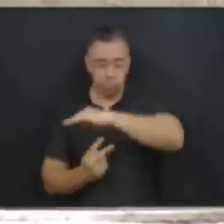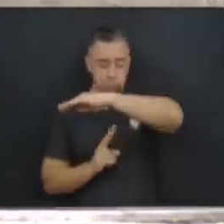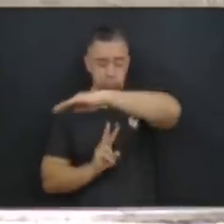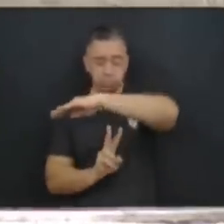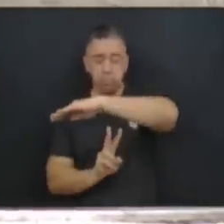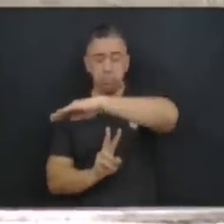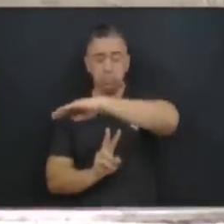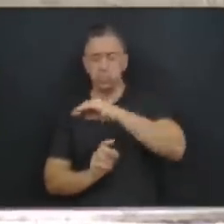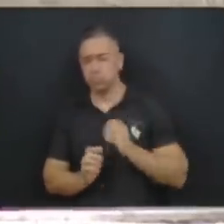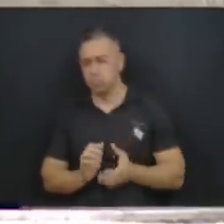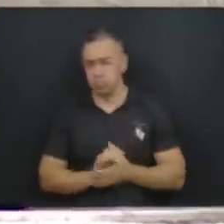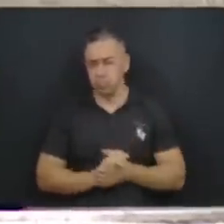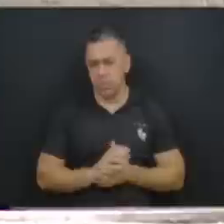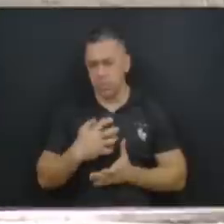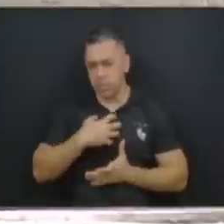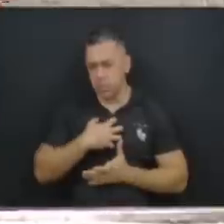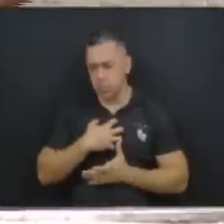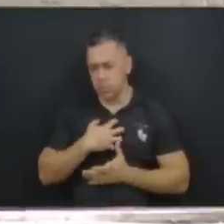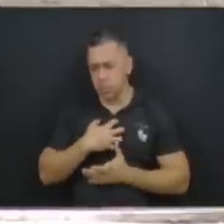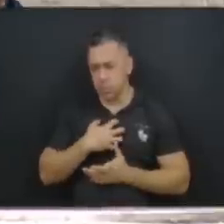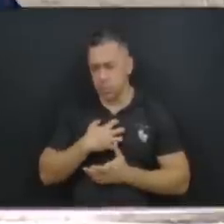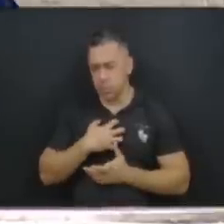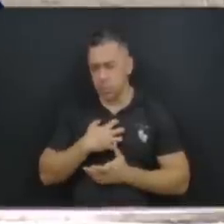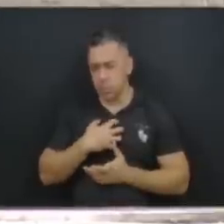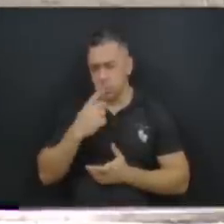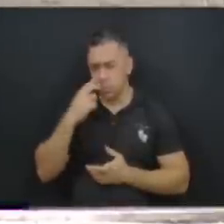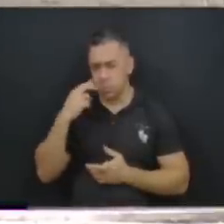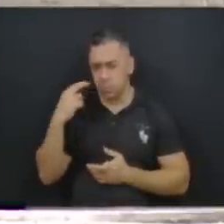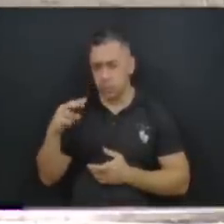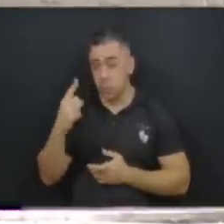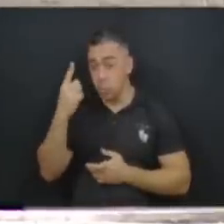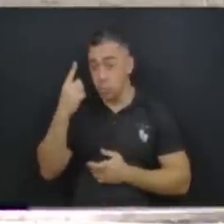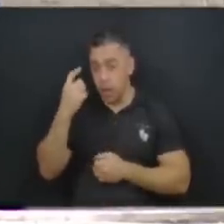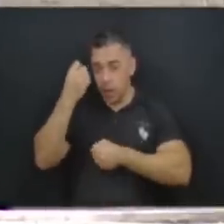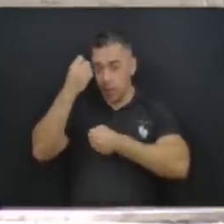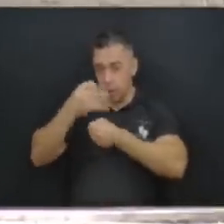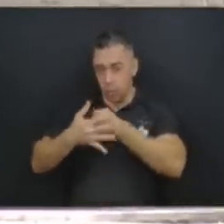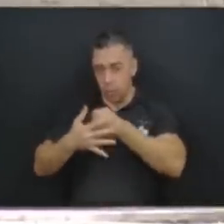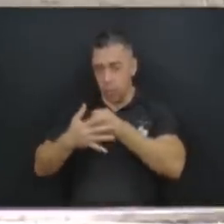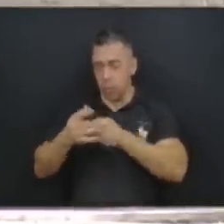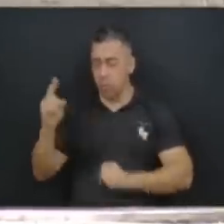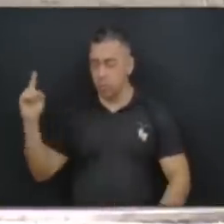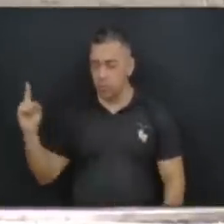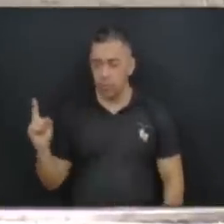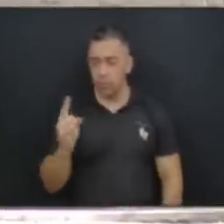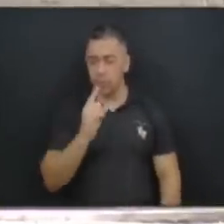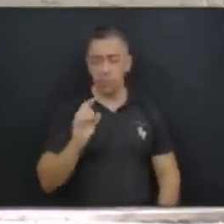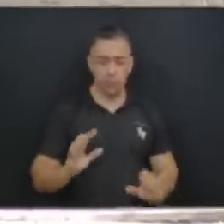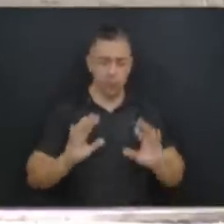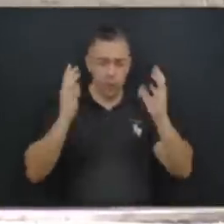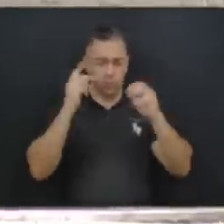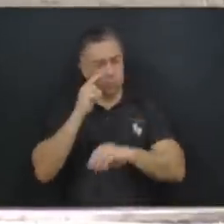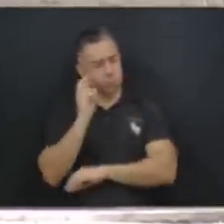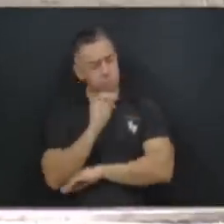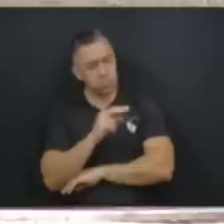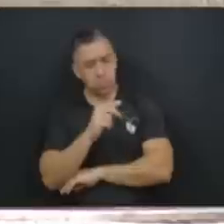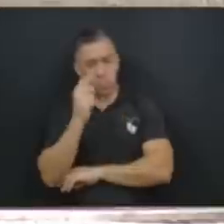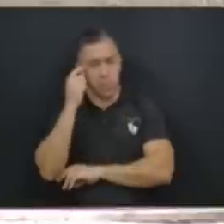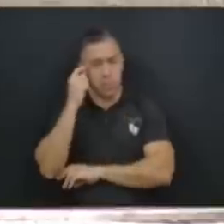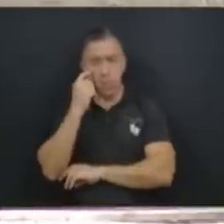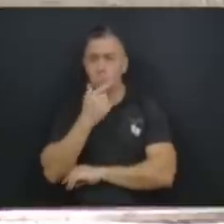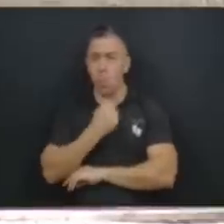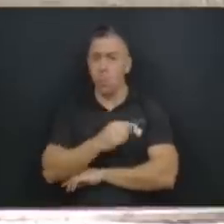naquele momento eu não 1:30 da madrugada dado na madruga e vinha do evento que ele tava